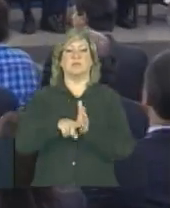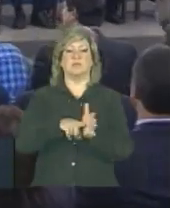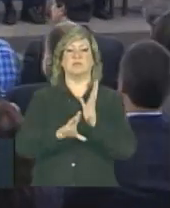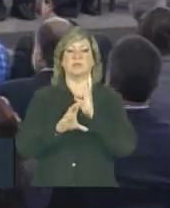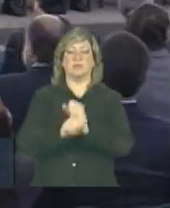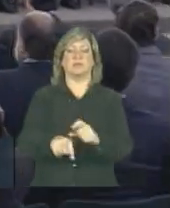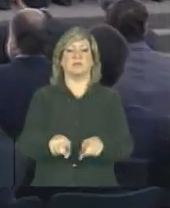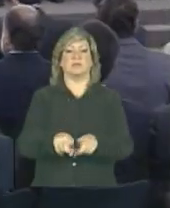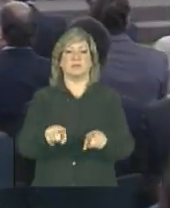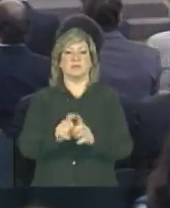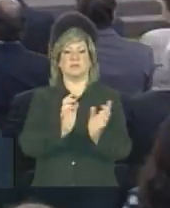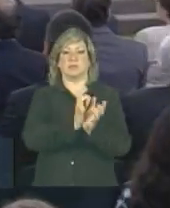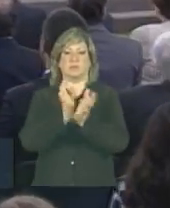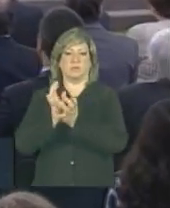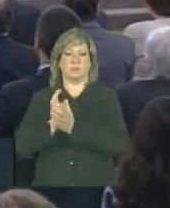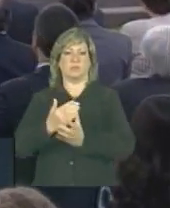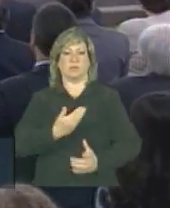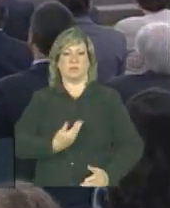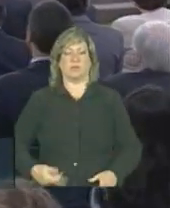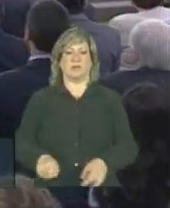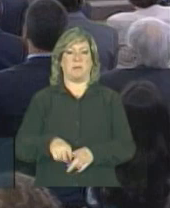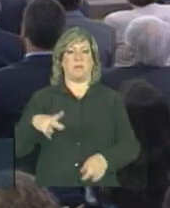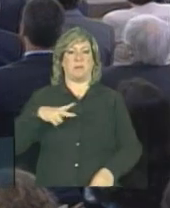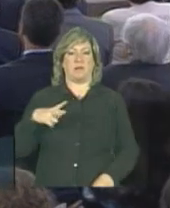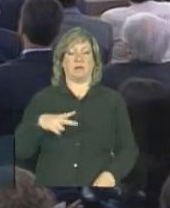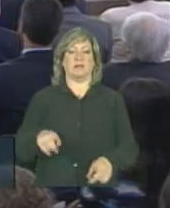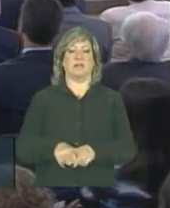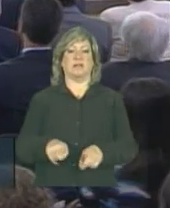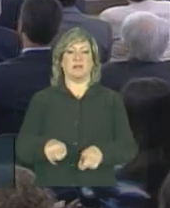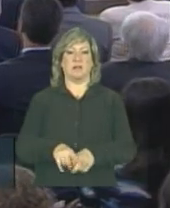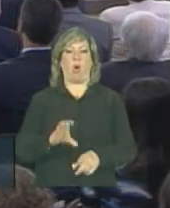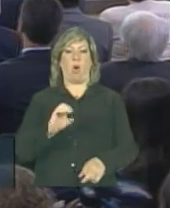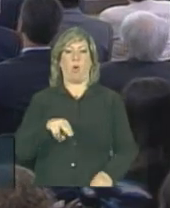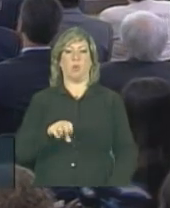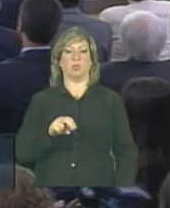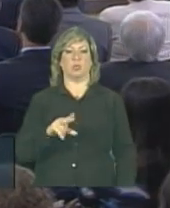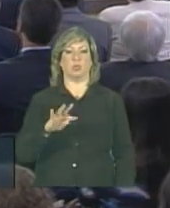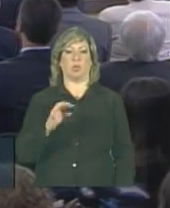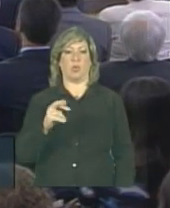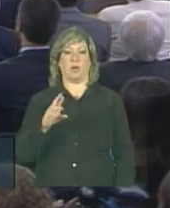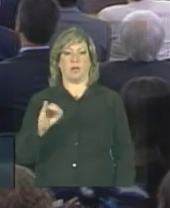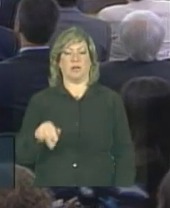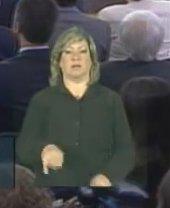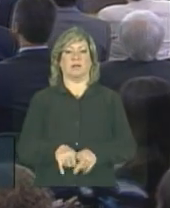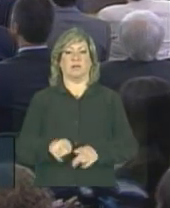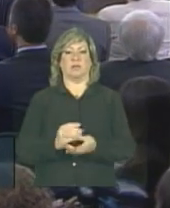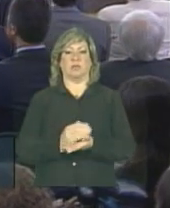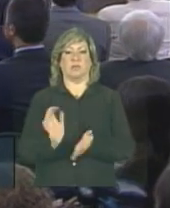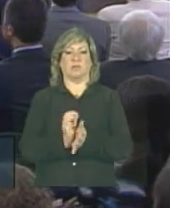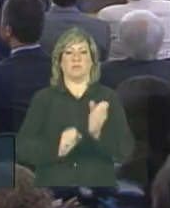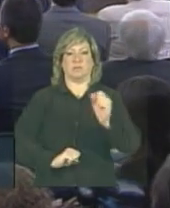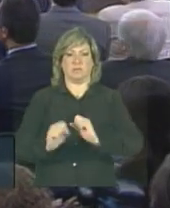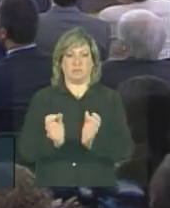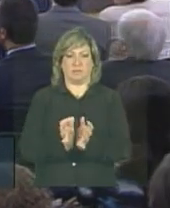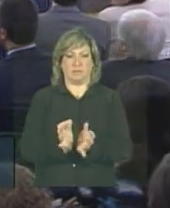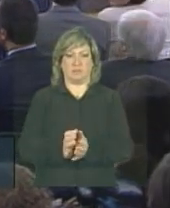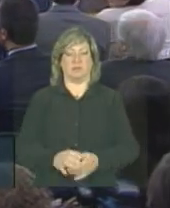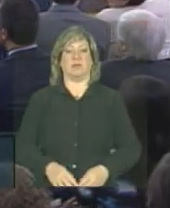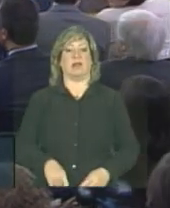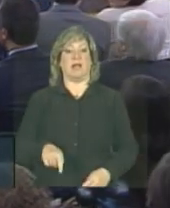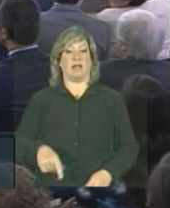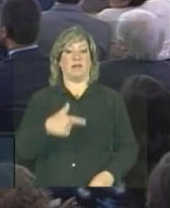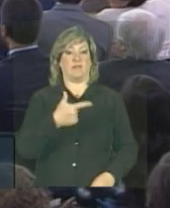em instituições públicas e privadas e ainda em consultorias e iniciativas empreendedoras.